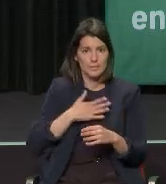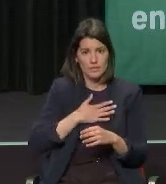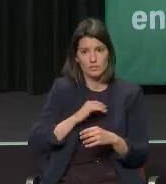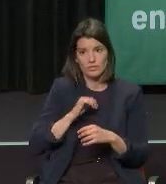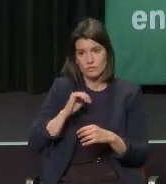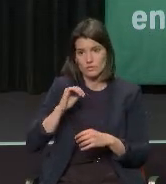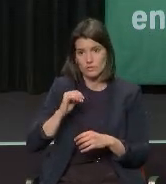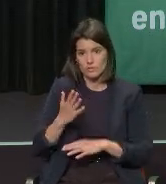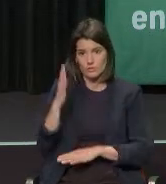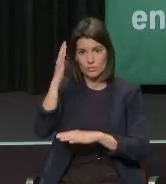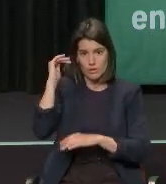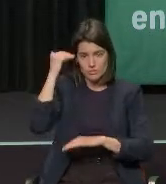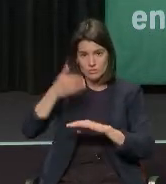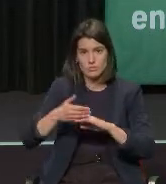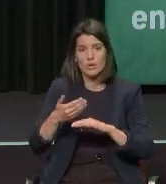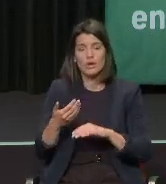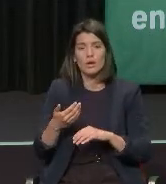5 agências africanas,